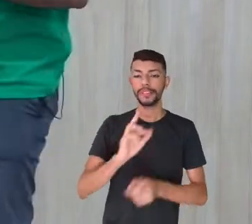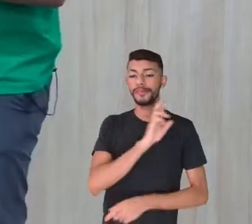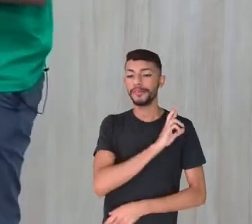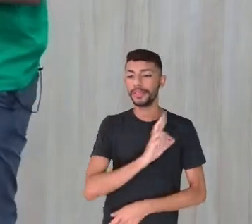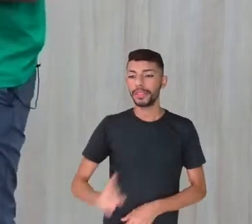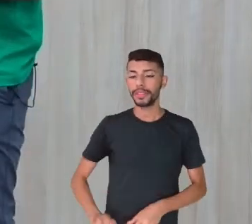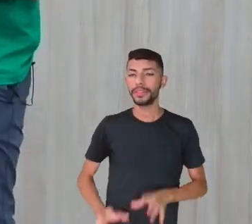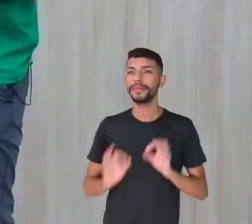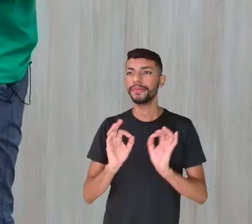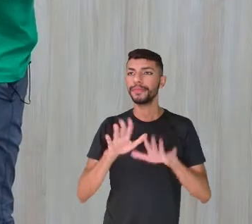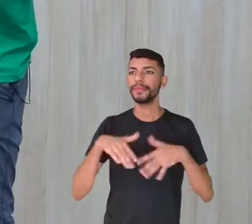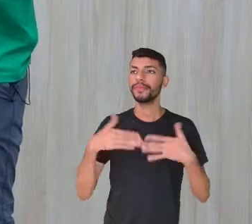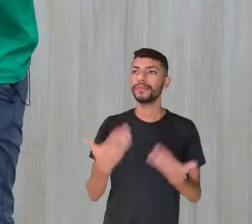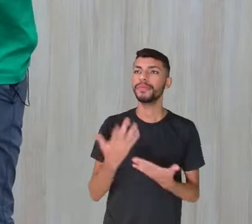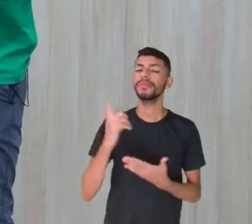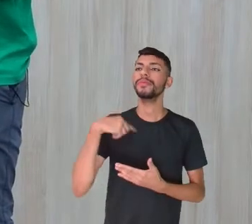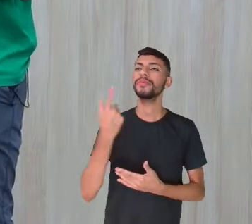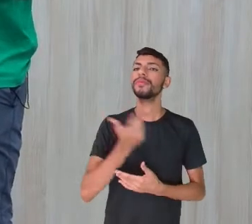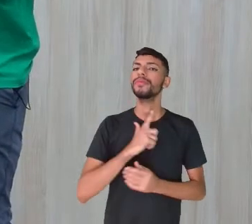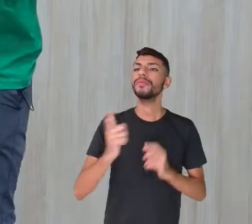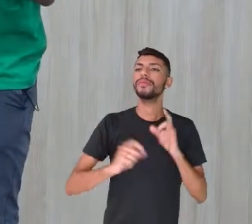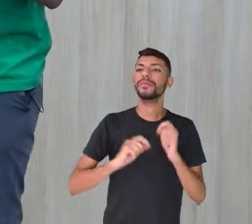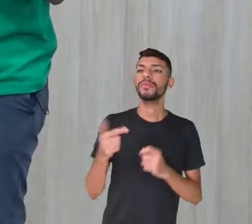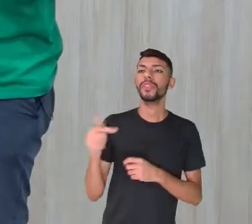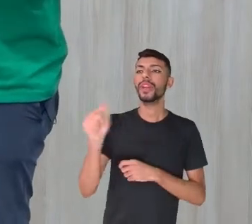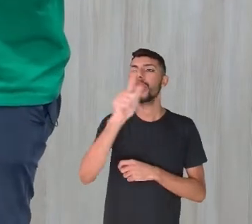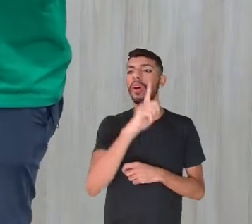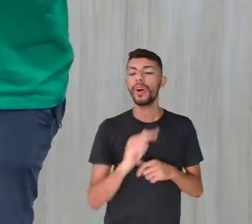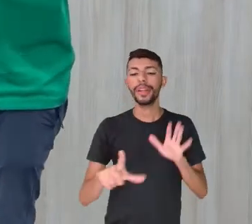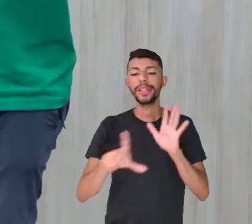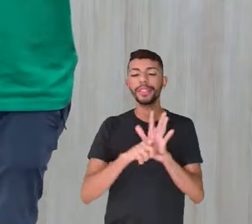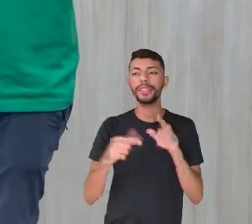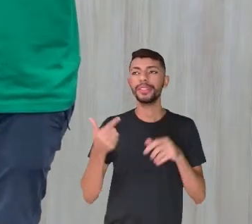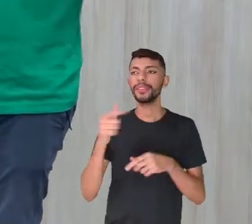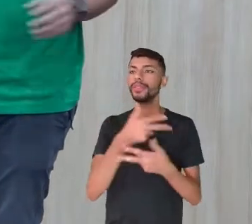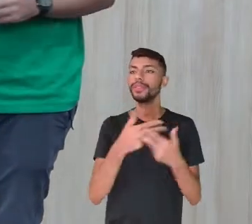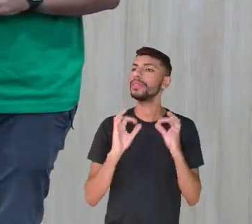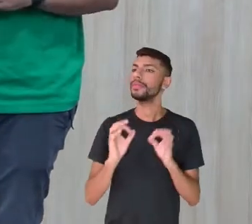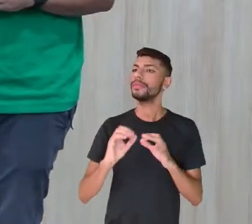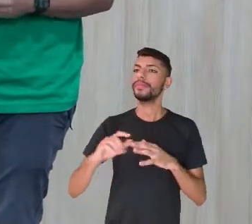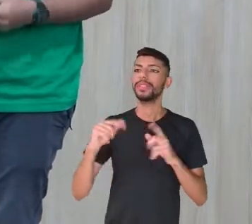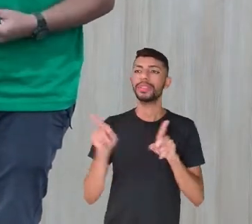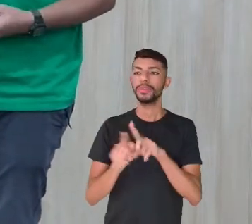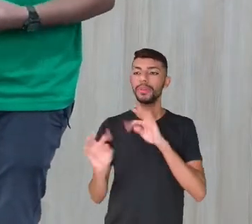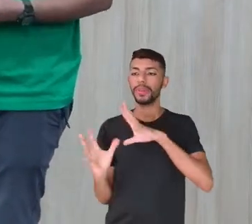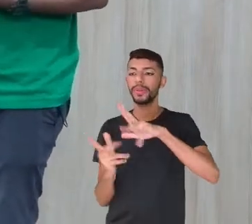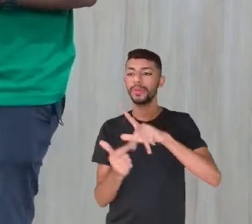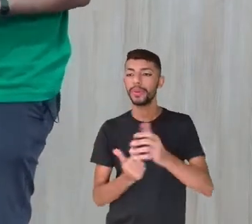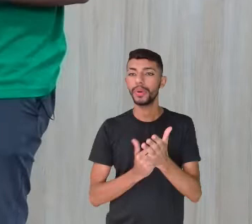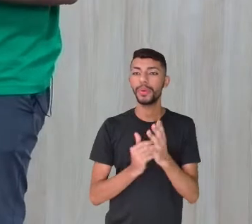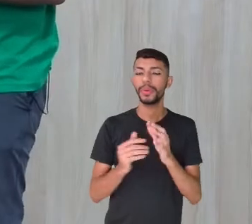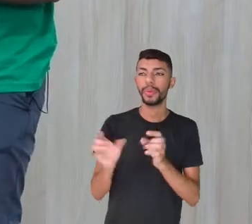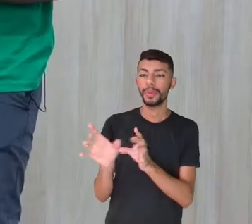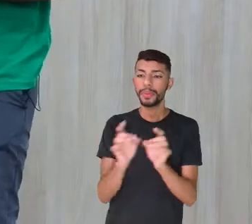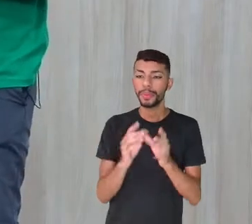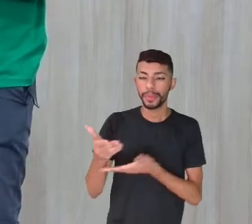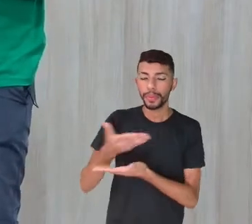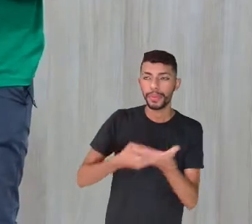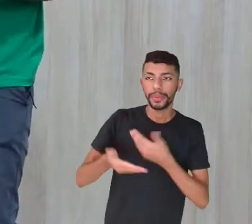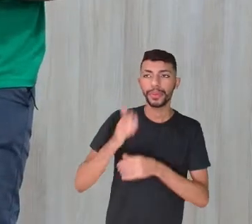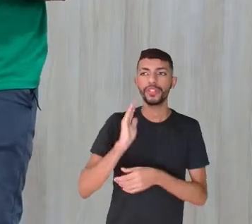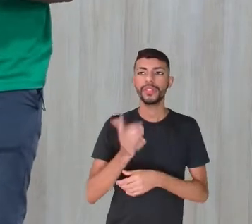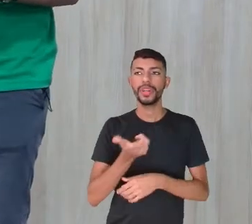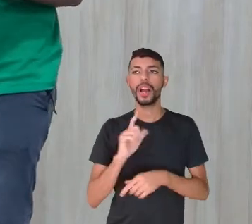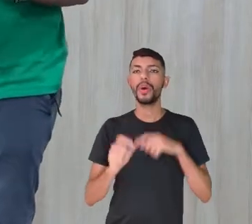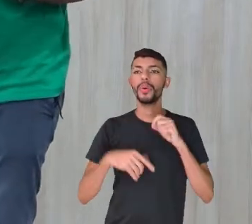E aí a gente vai ter outras leis, outra coisa, e o mundo também, né? O comércio mundial, a globalização, já vai ter